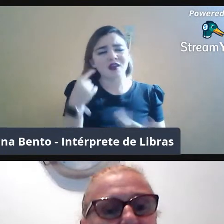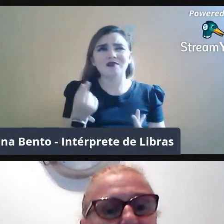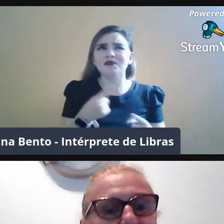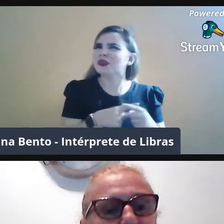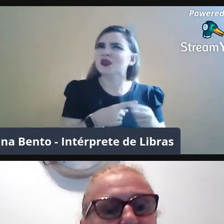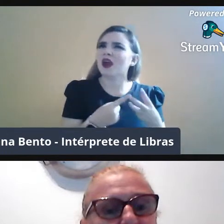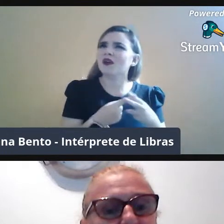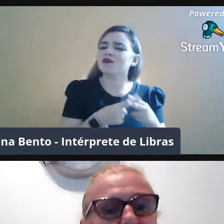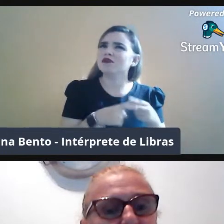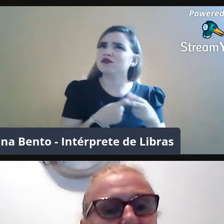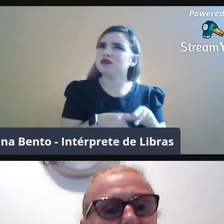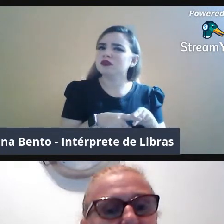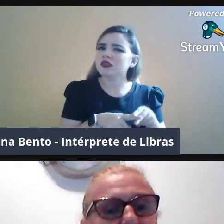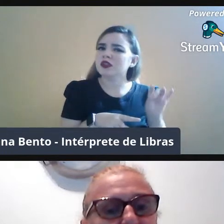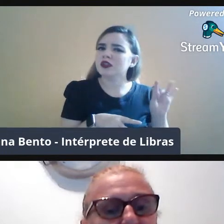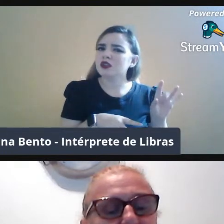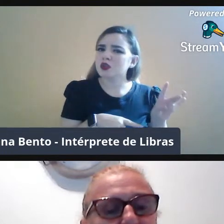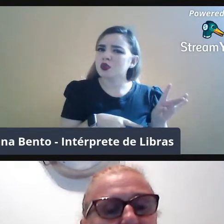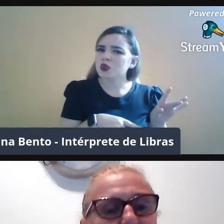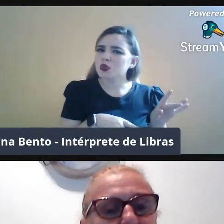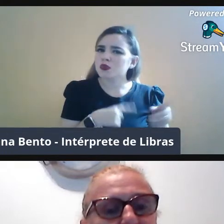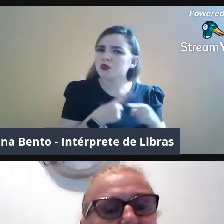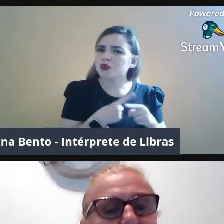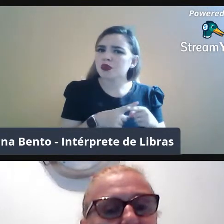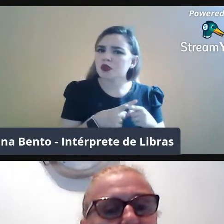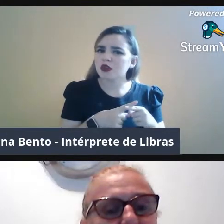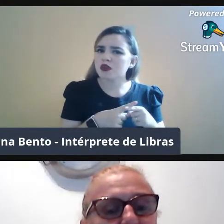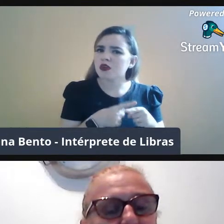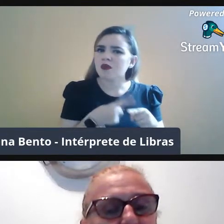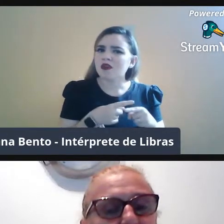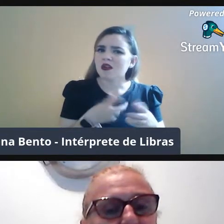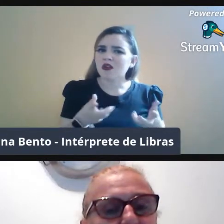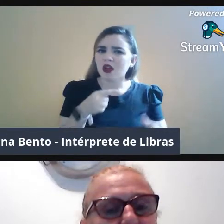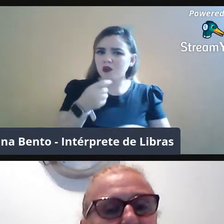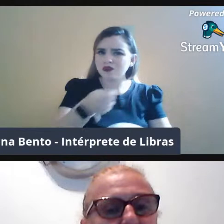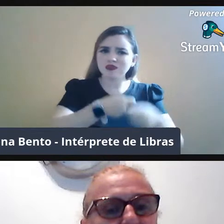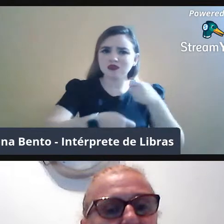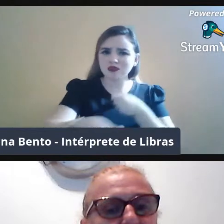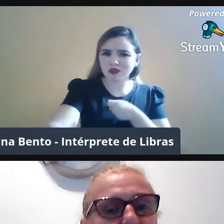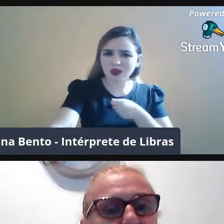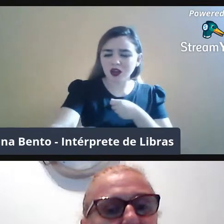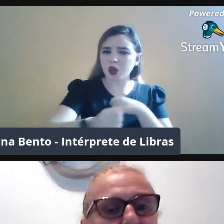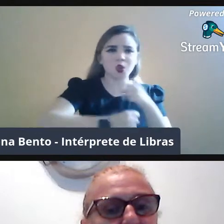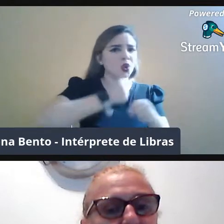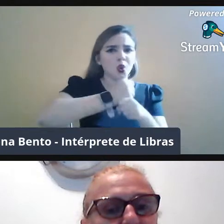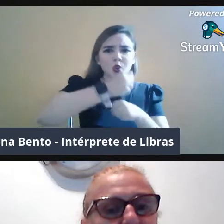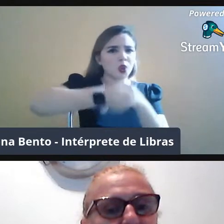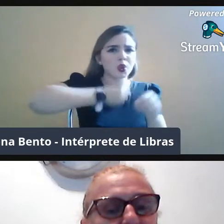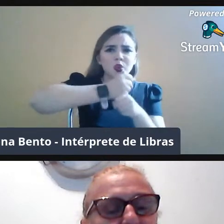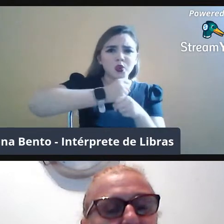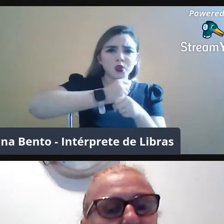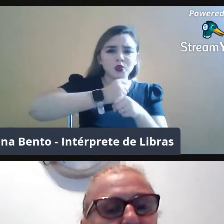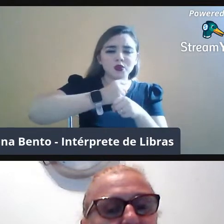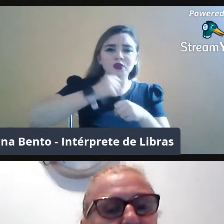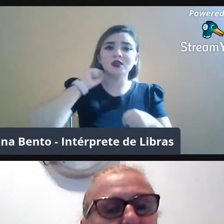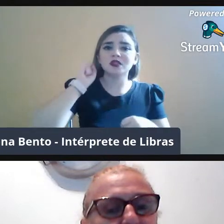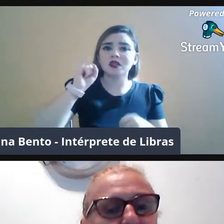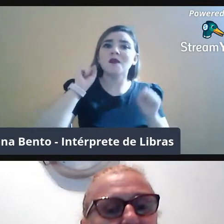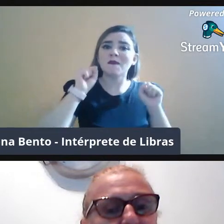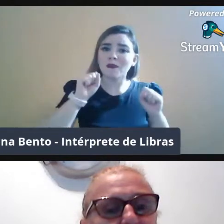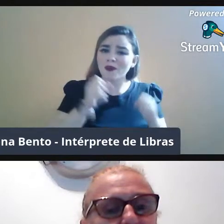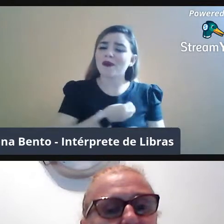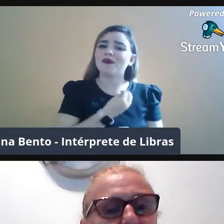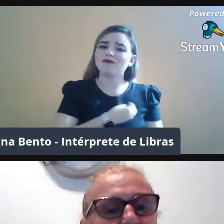ele está estragado, por que eu não posso consertar? Por que eu quero trocar todo ano, eu quero trocar esse produto, se ele pode viver um pouco